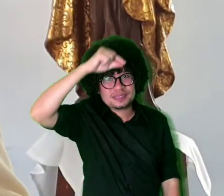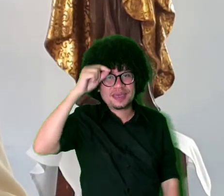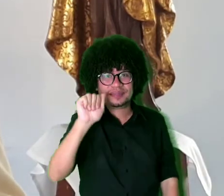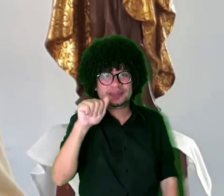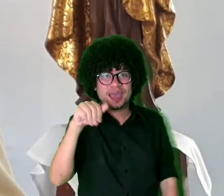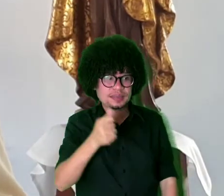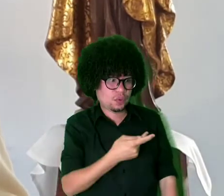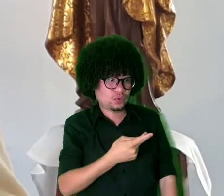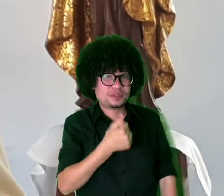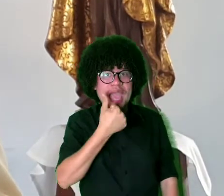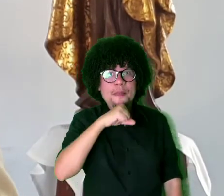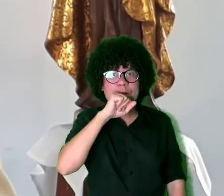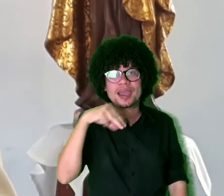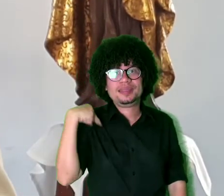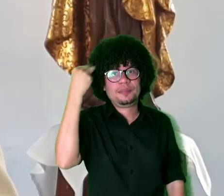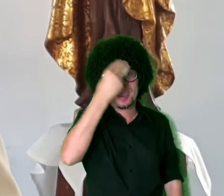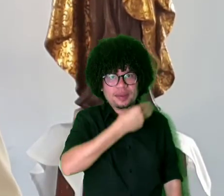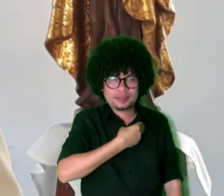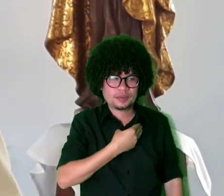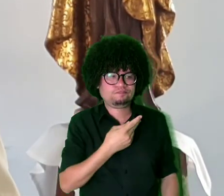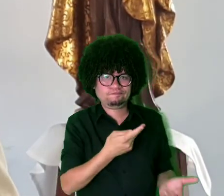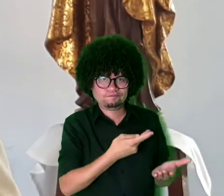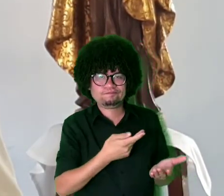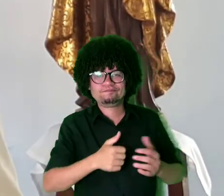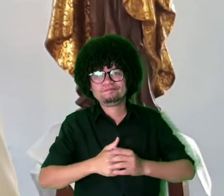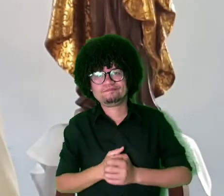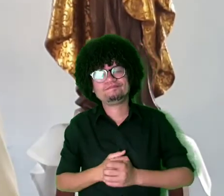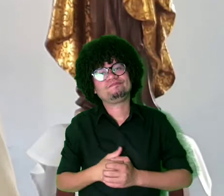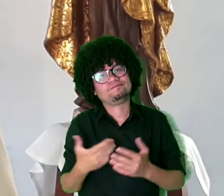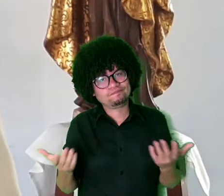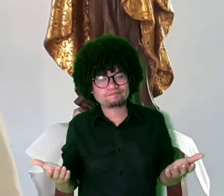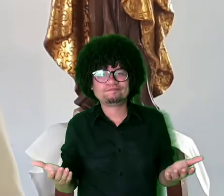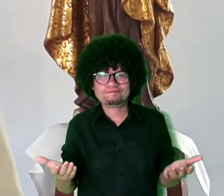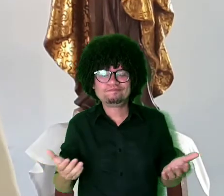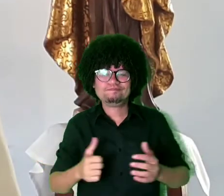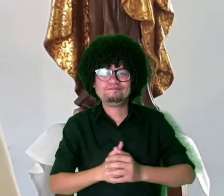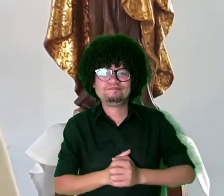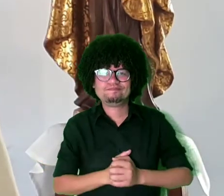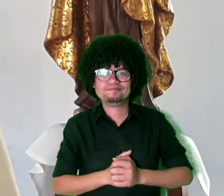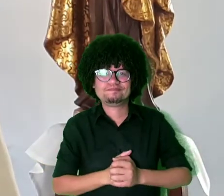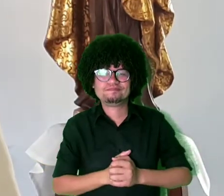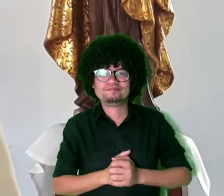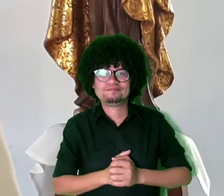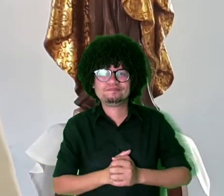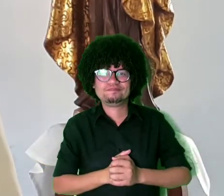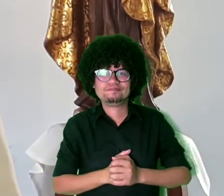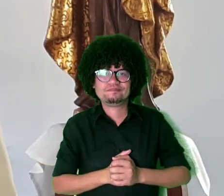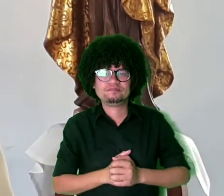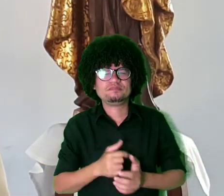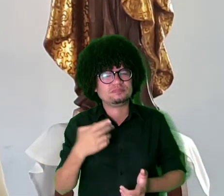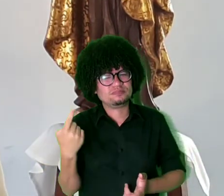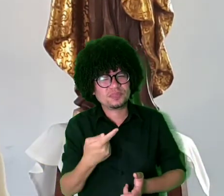família, que é São Joaquim Santana. Santana do Acaraú, perto de Sobral.